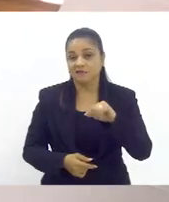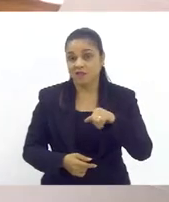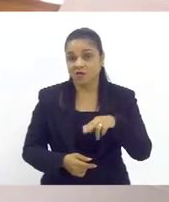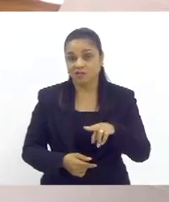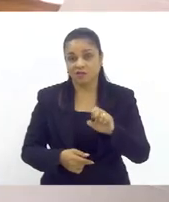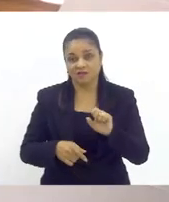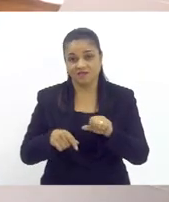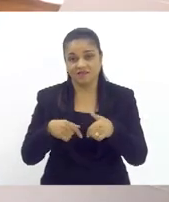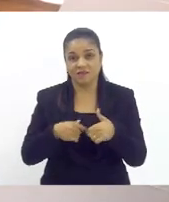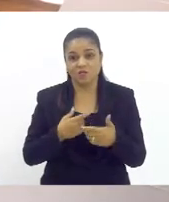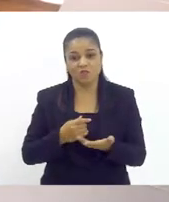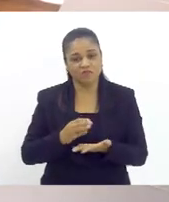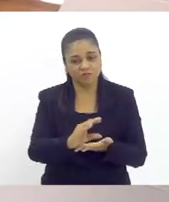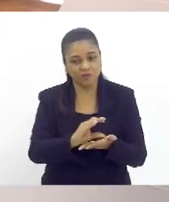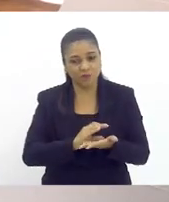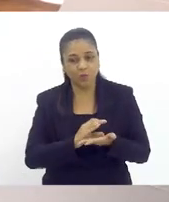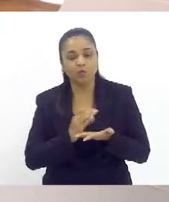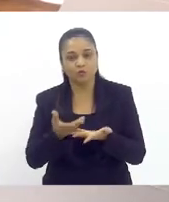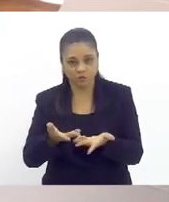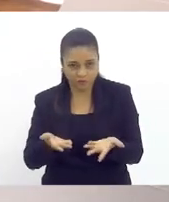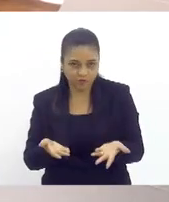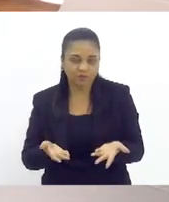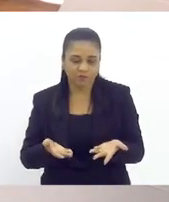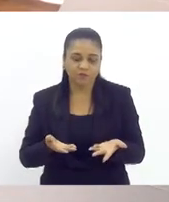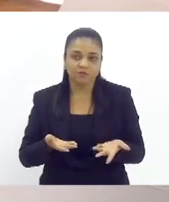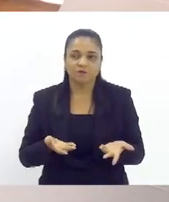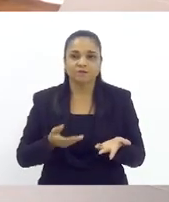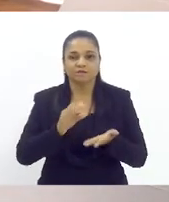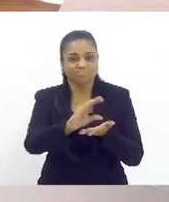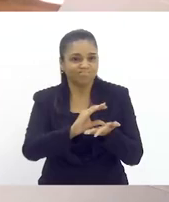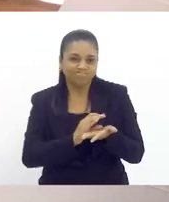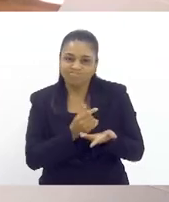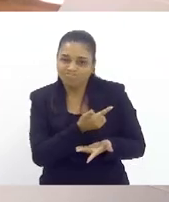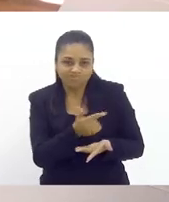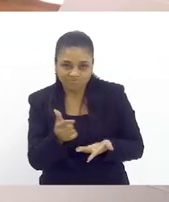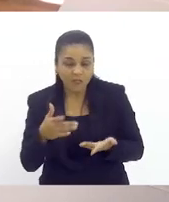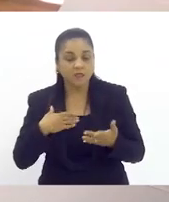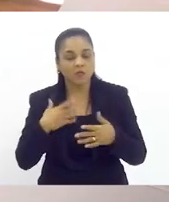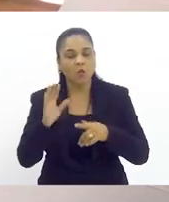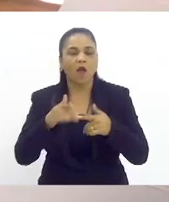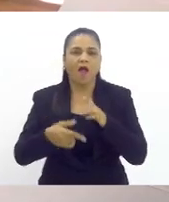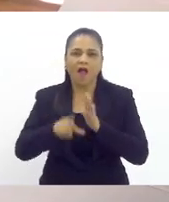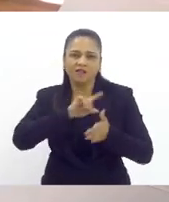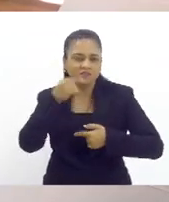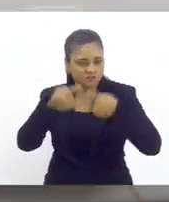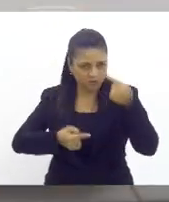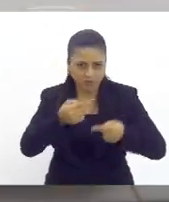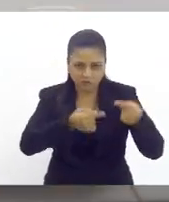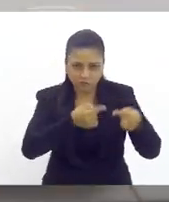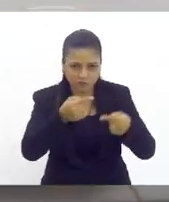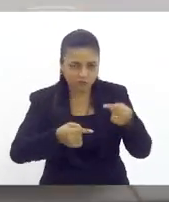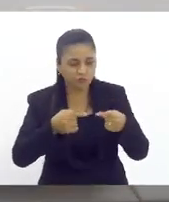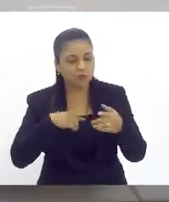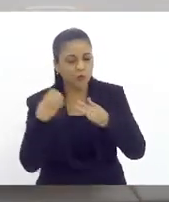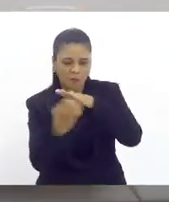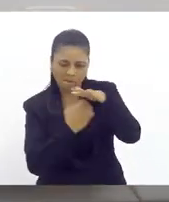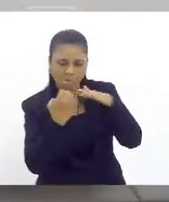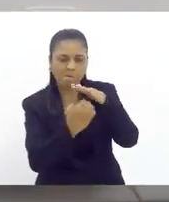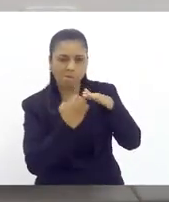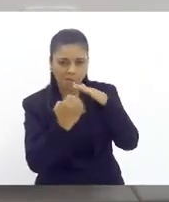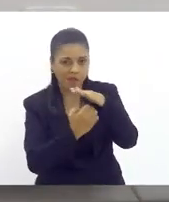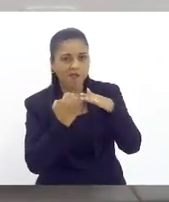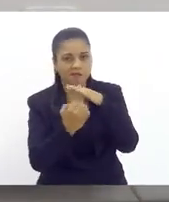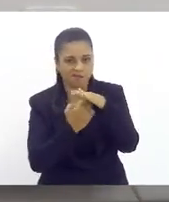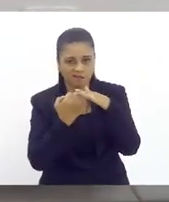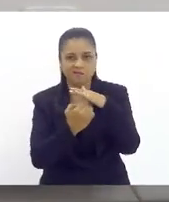quando eu fui secretário da segunda vez que a gente está discutindo isso então eu tinha grandes empresas que eram obrigadas